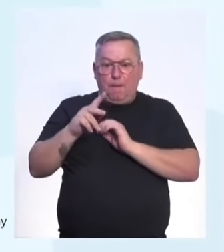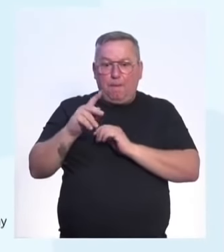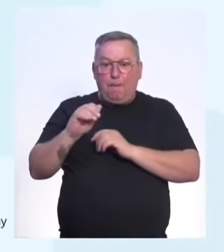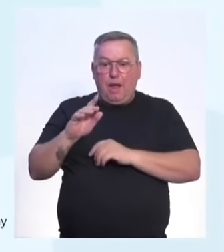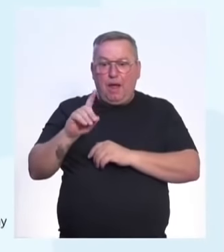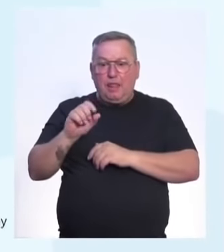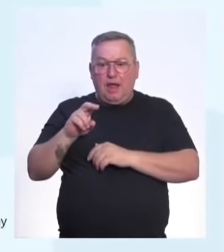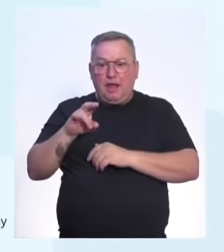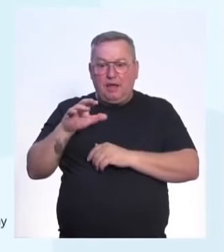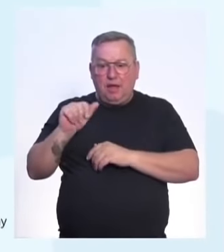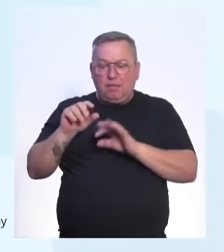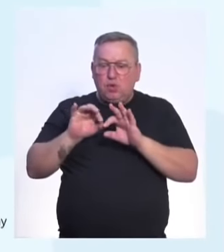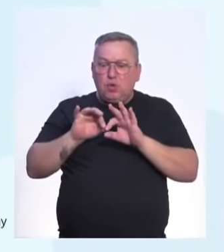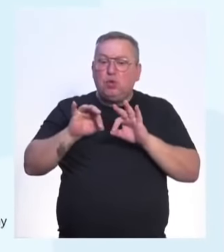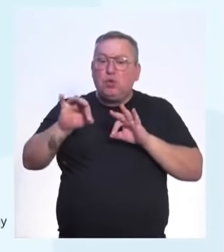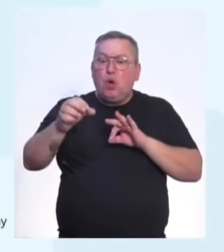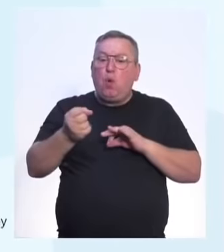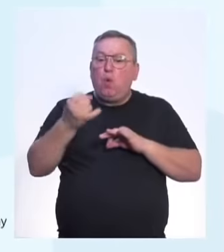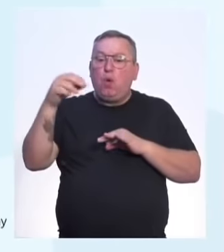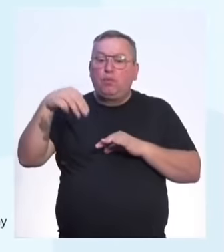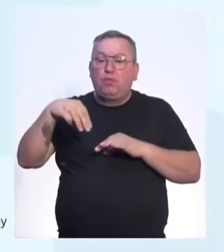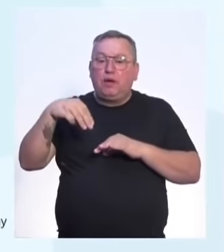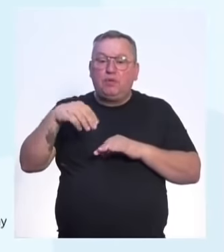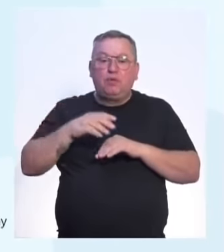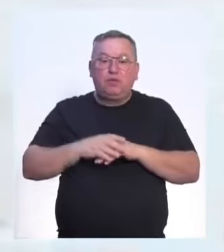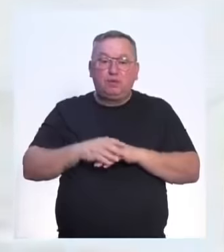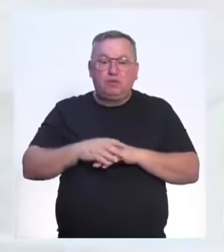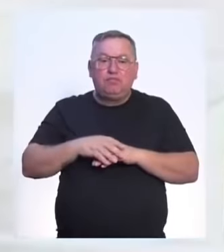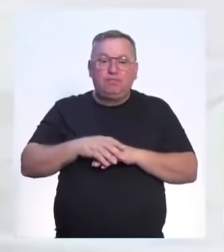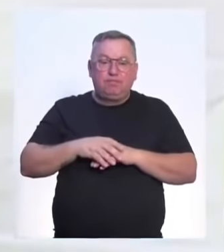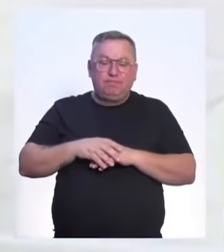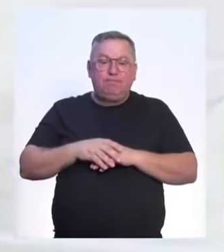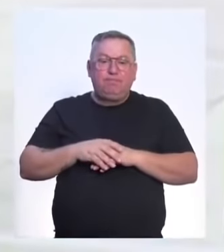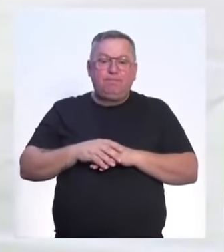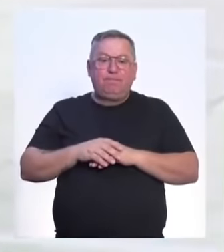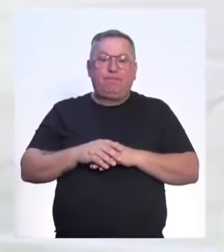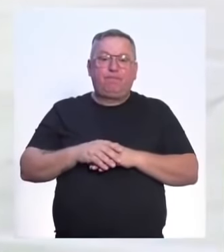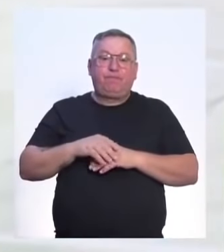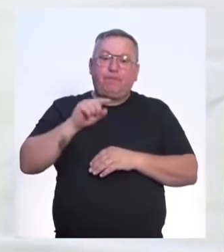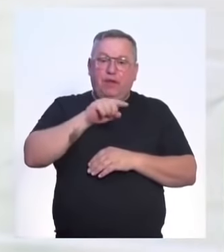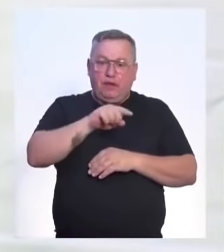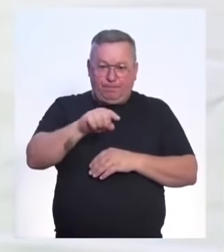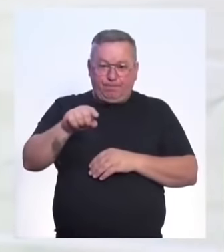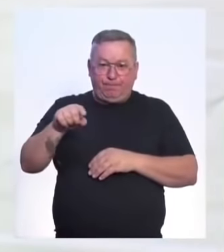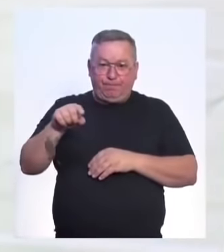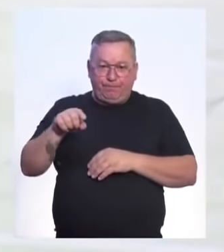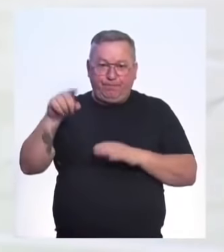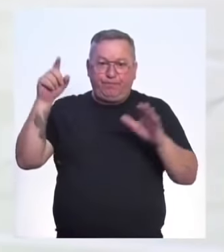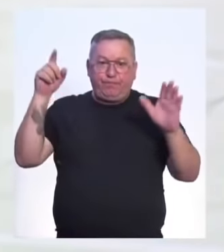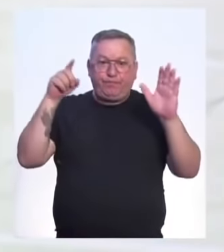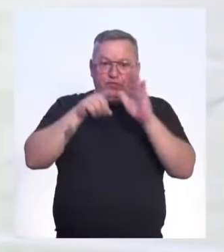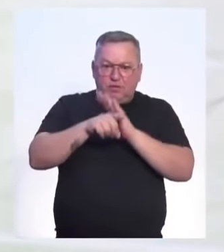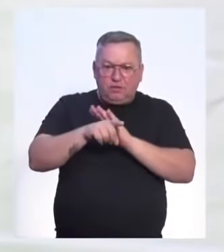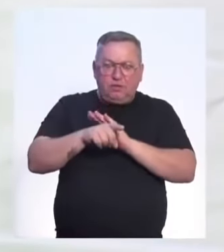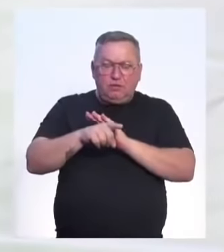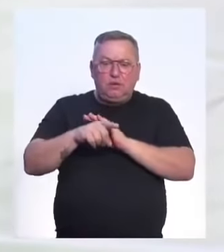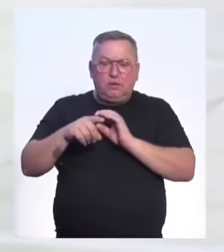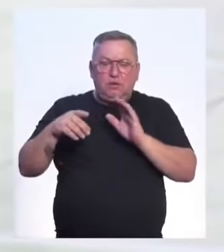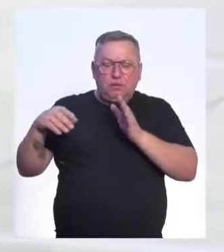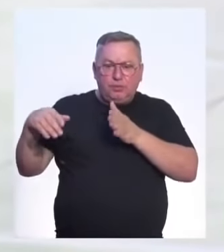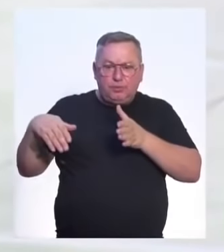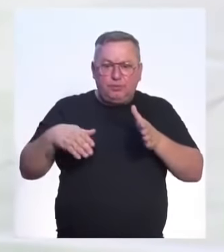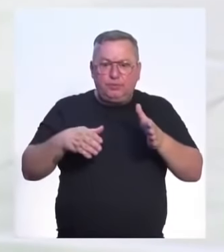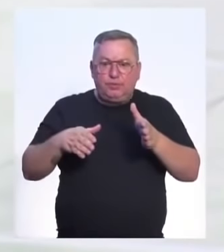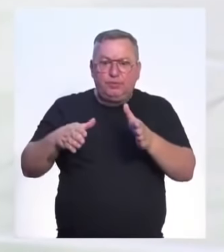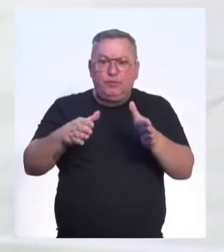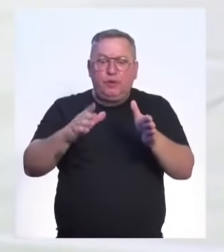de um lugar para outro, você percorre um certo espaço. Esse percurso aí,